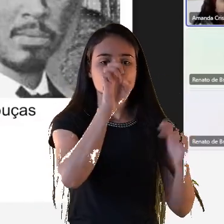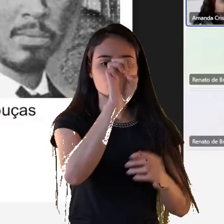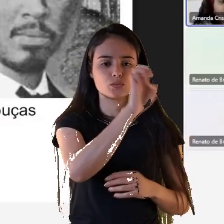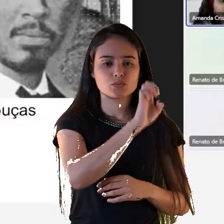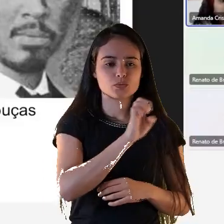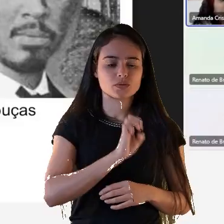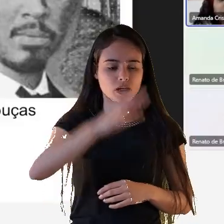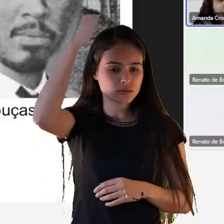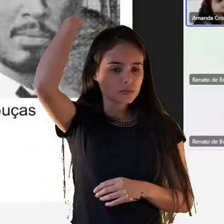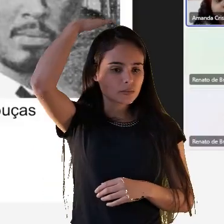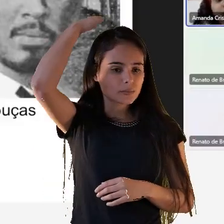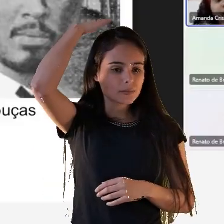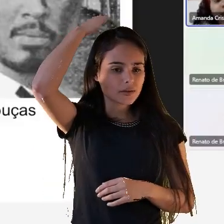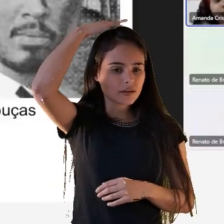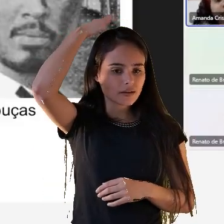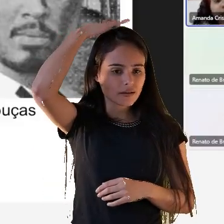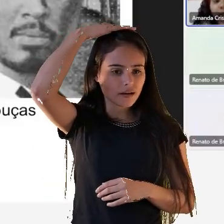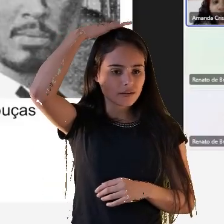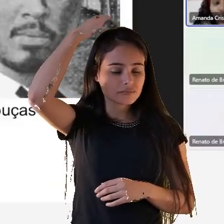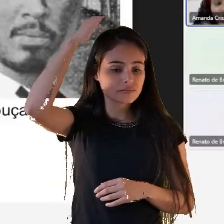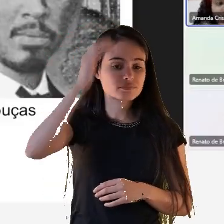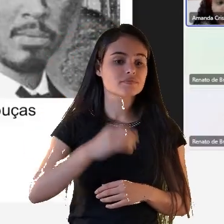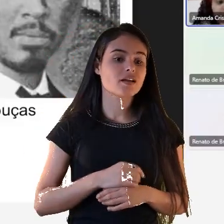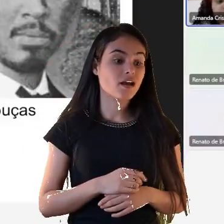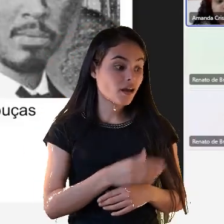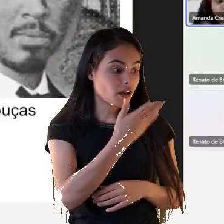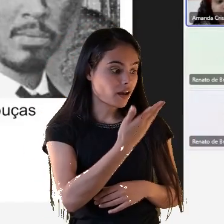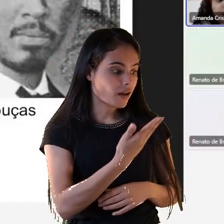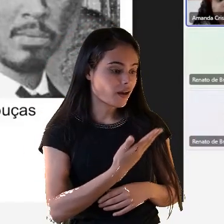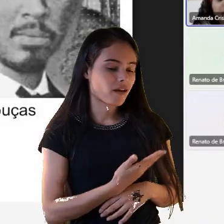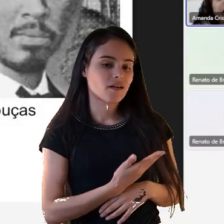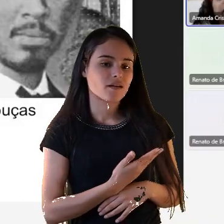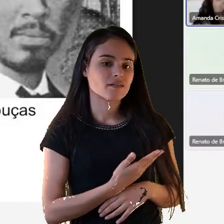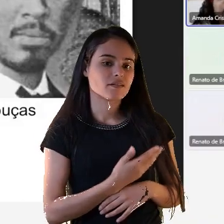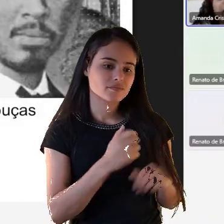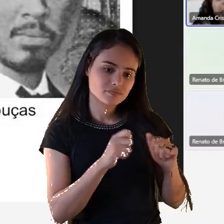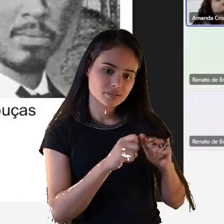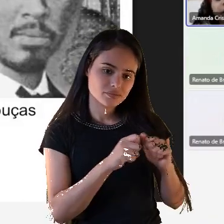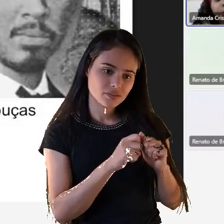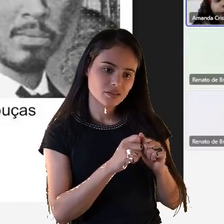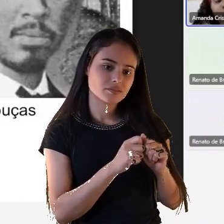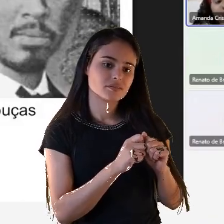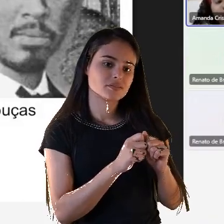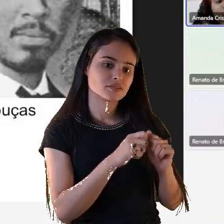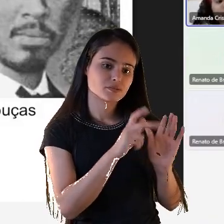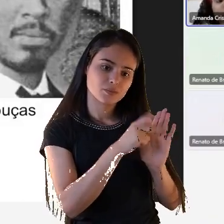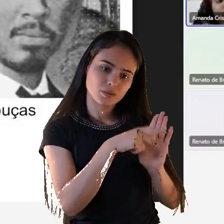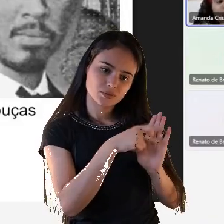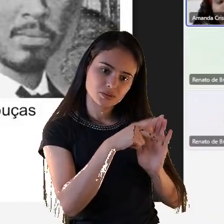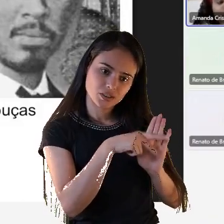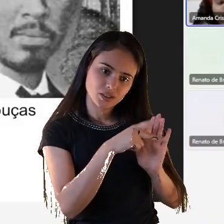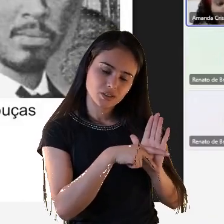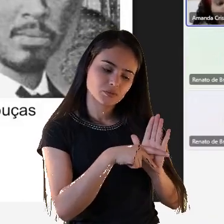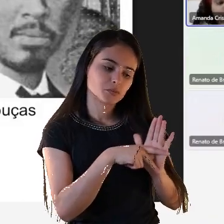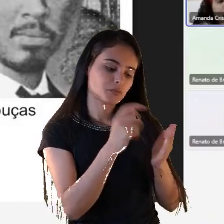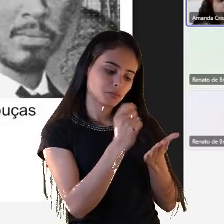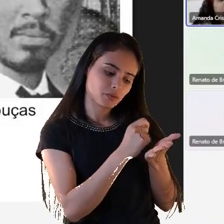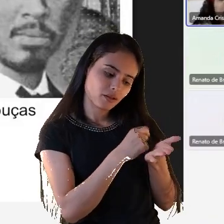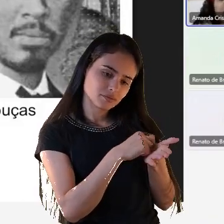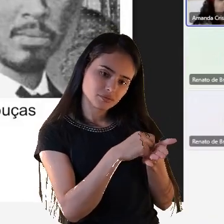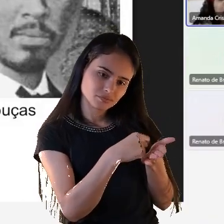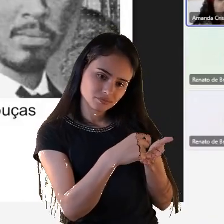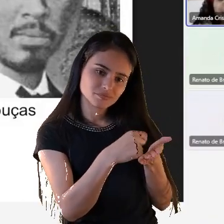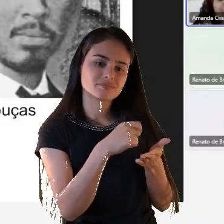do Estudante também, que é uma casa que até hoje funciona, né? Abriga muitos estudantes universitários